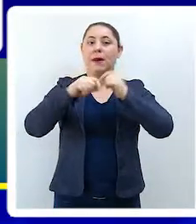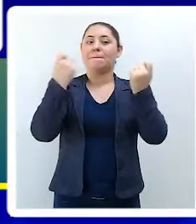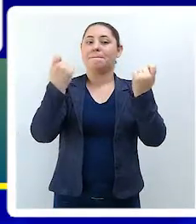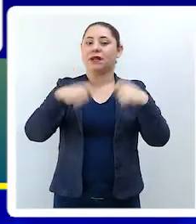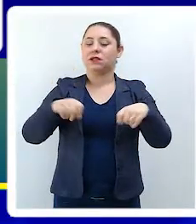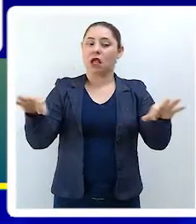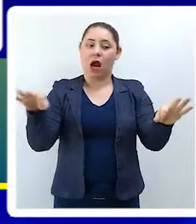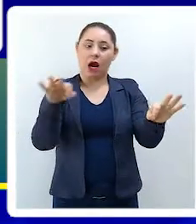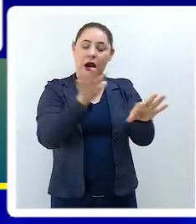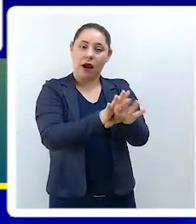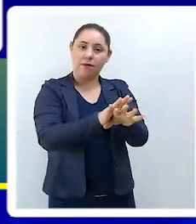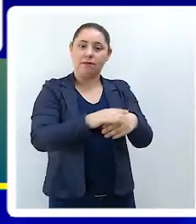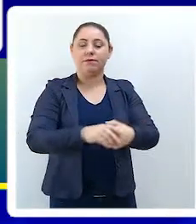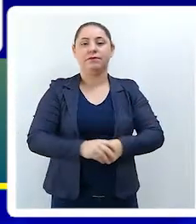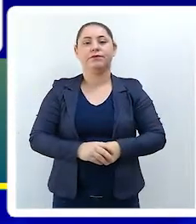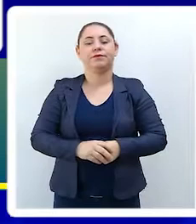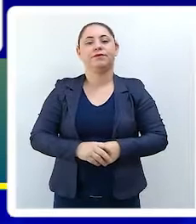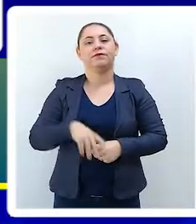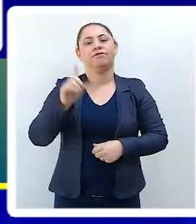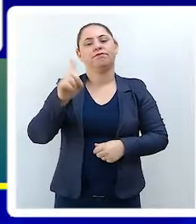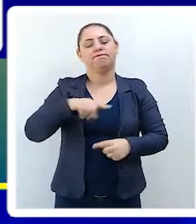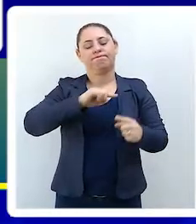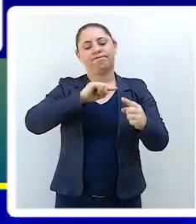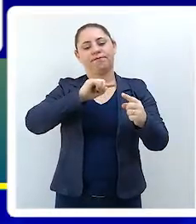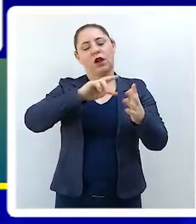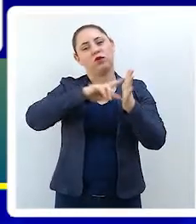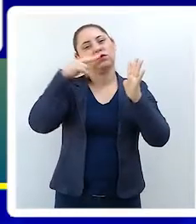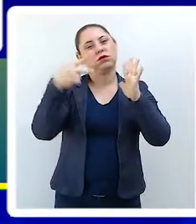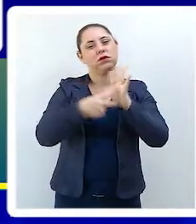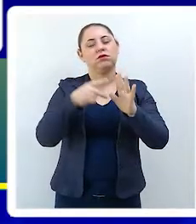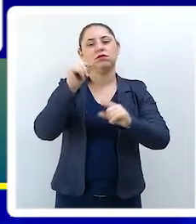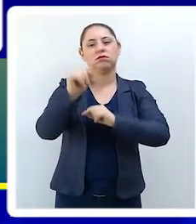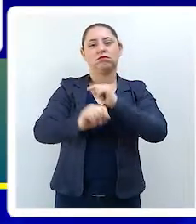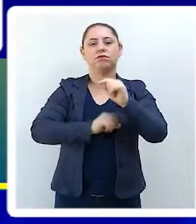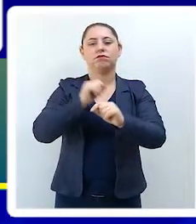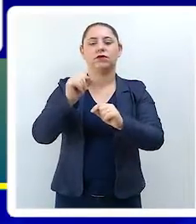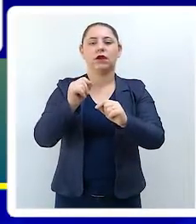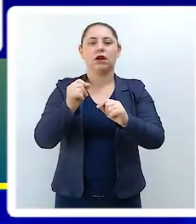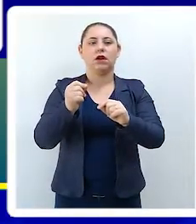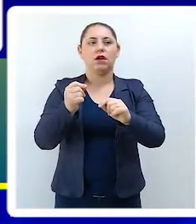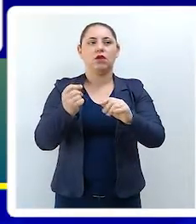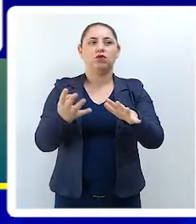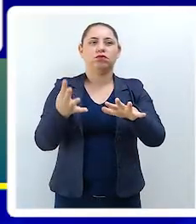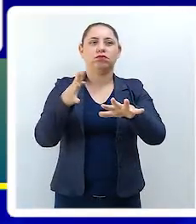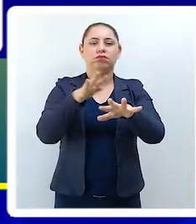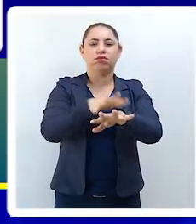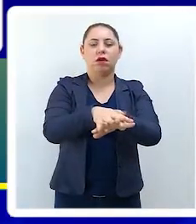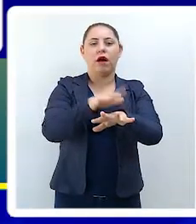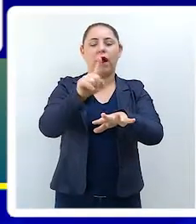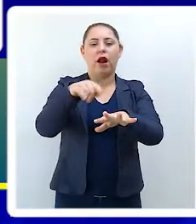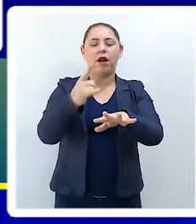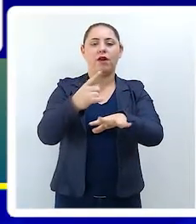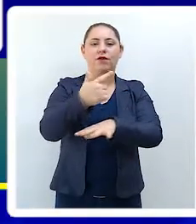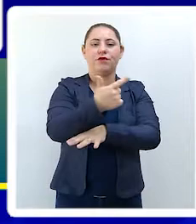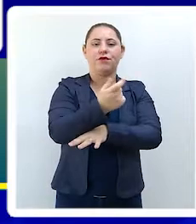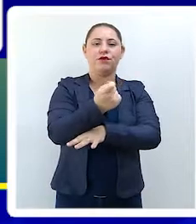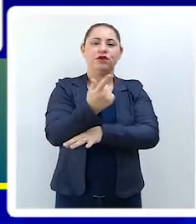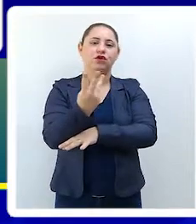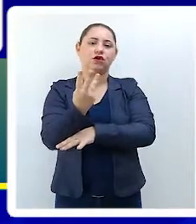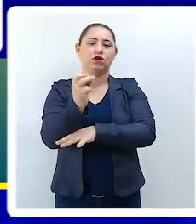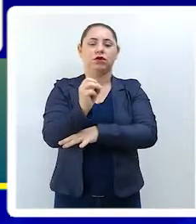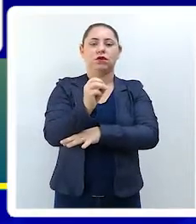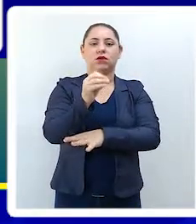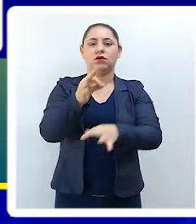onde ela deve ser combatida, né? Então, nesse sentido de integração com a Agenda 2030, a